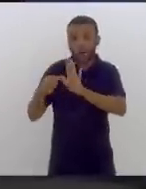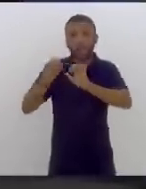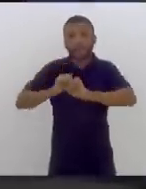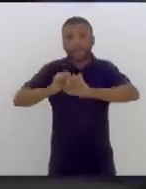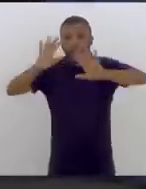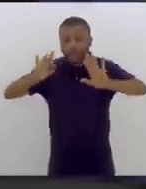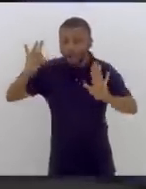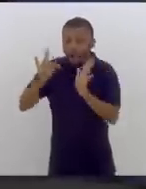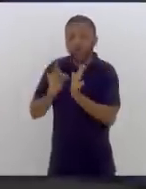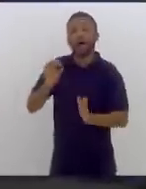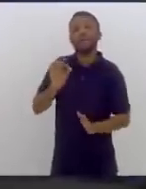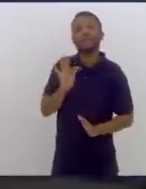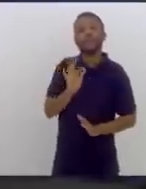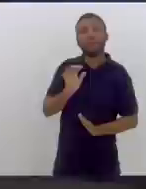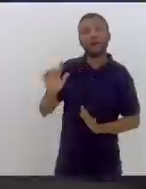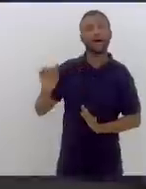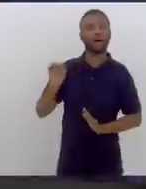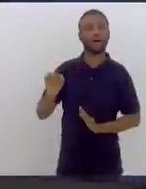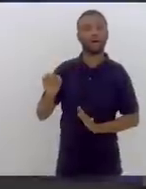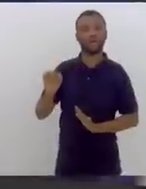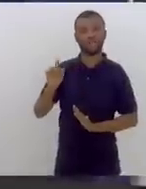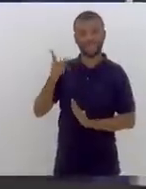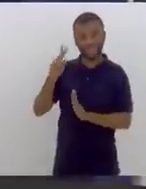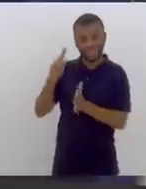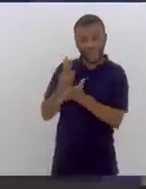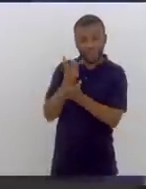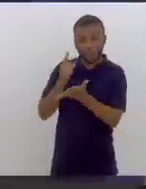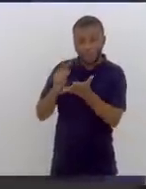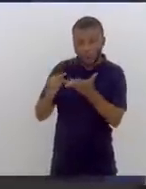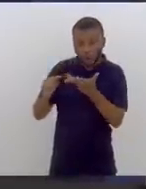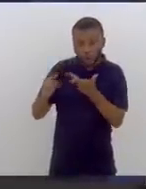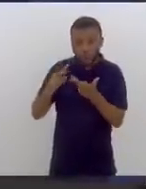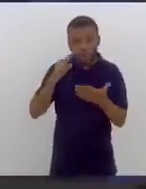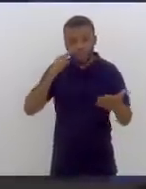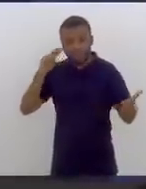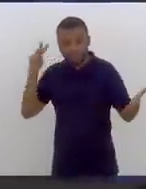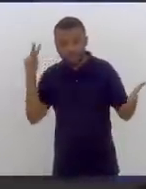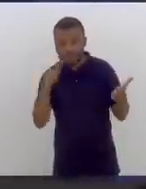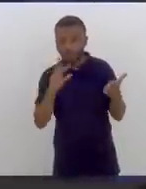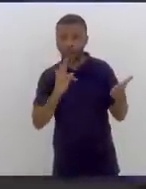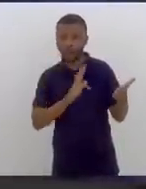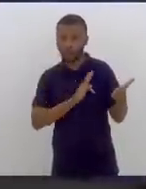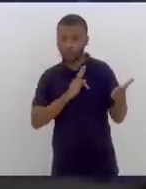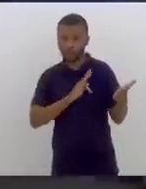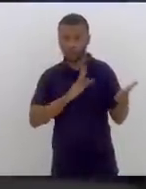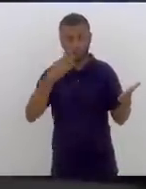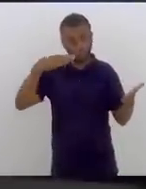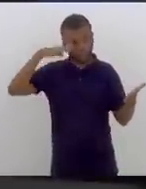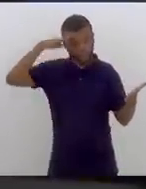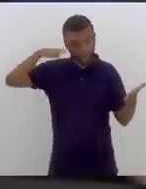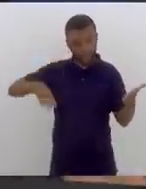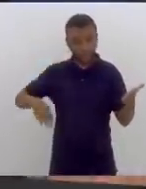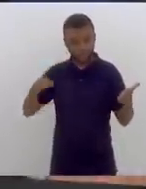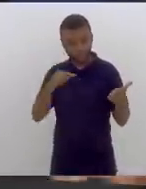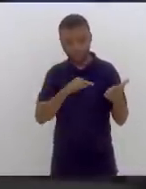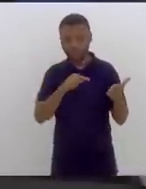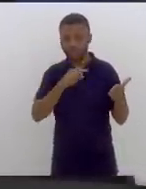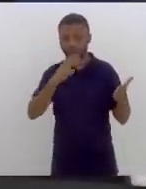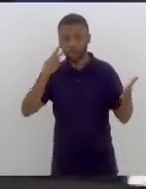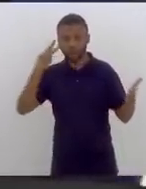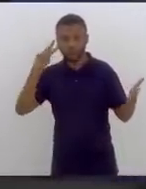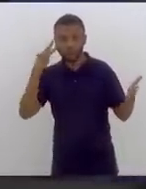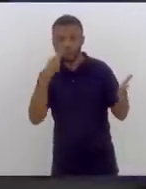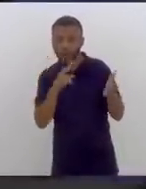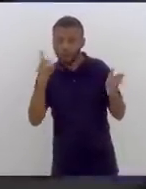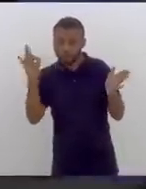oficial que aqueles casos que sejam considerados pela polícia militar como casos